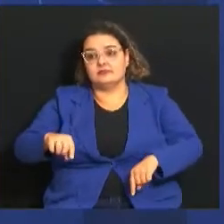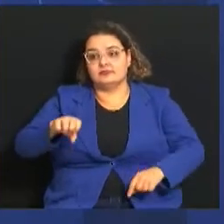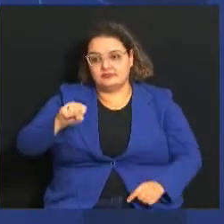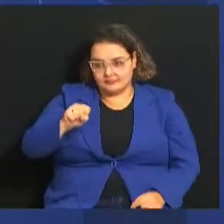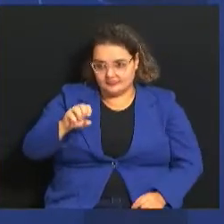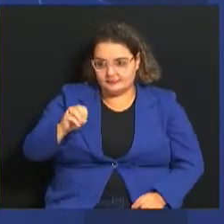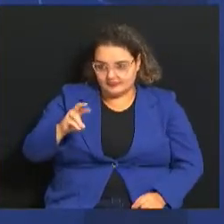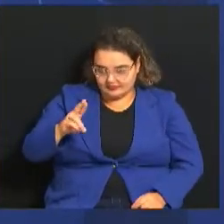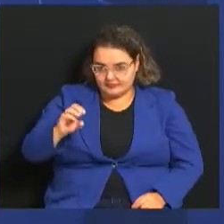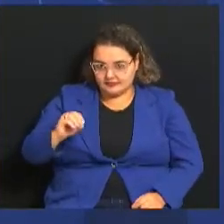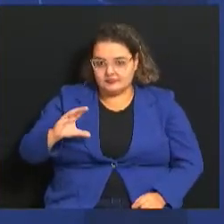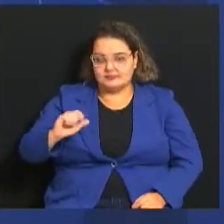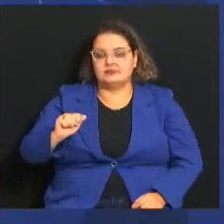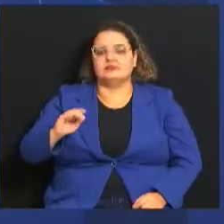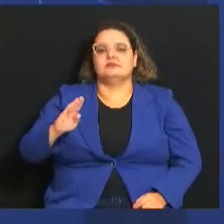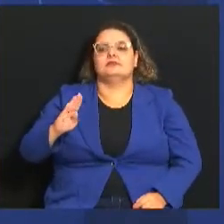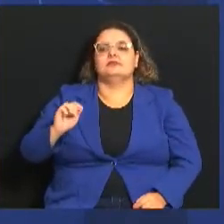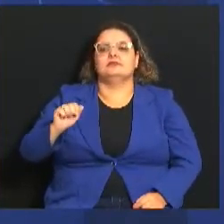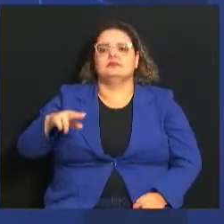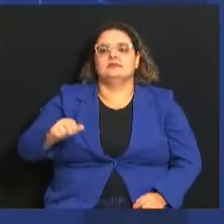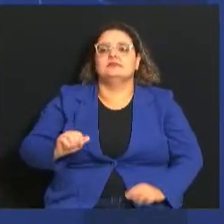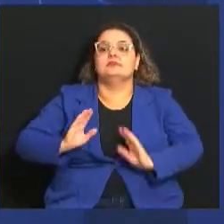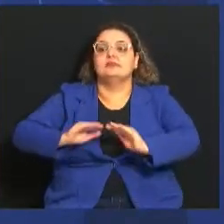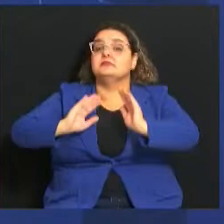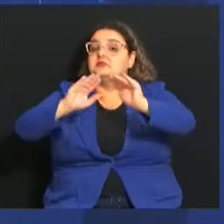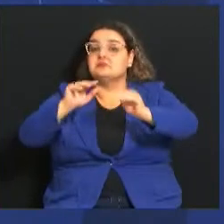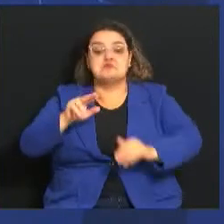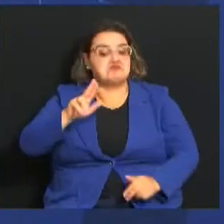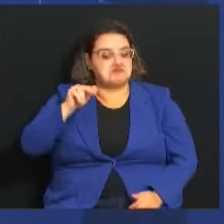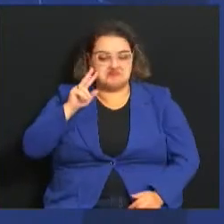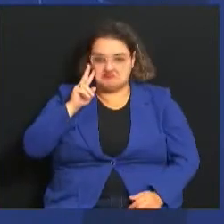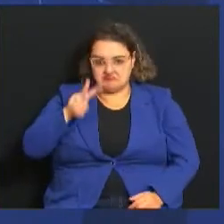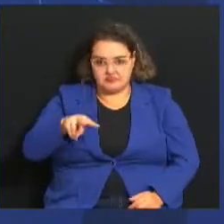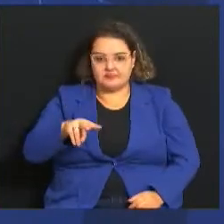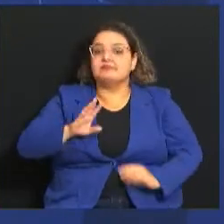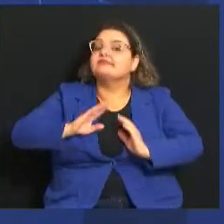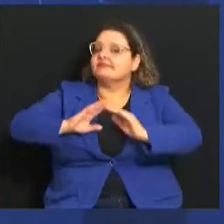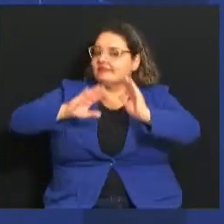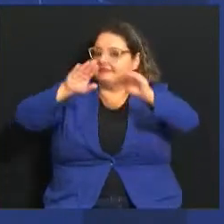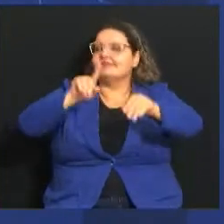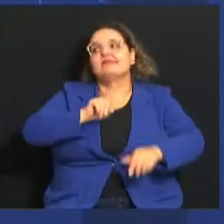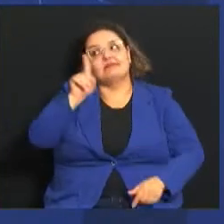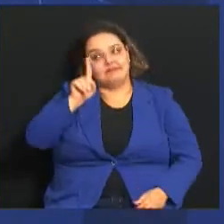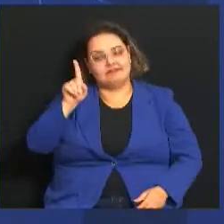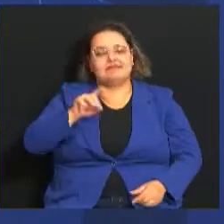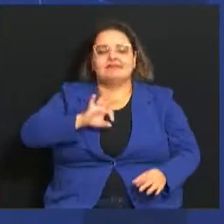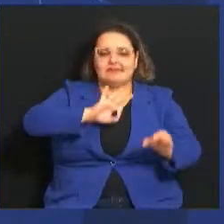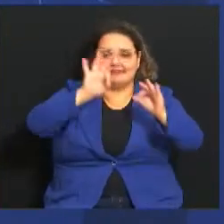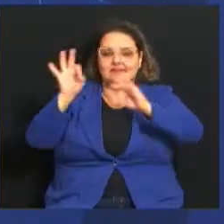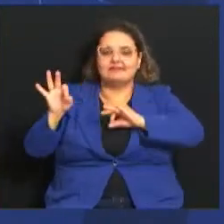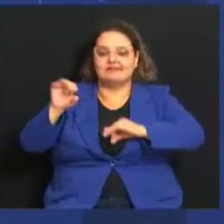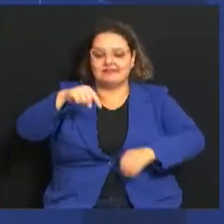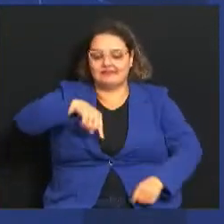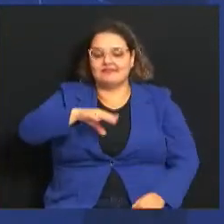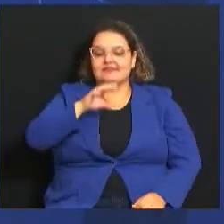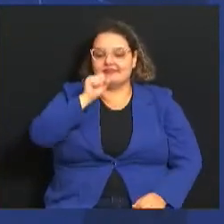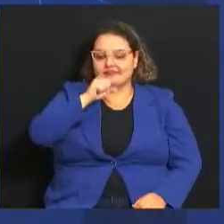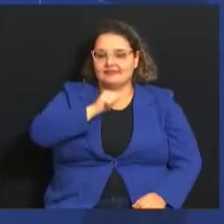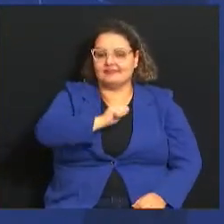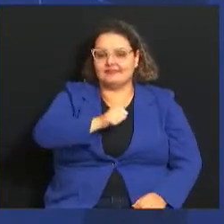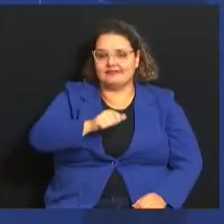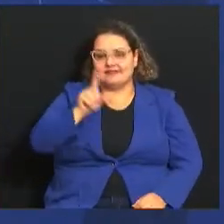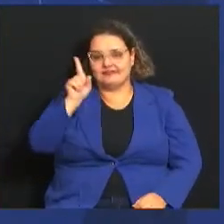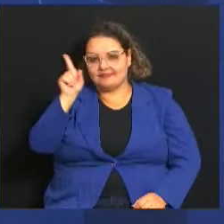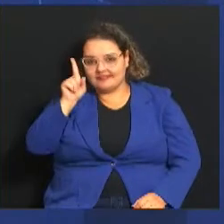Sorocabana de Basquete. Então, quem nunca assistiu basquete, vale a pena conferir neste sábado, 11 horas da manhã, lá na